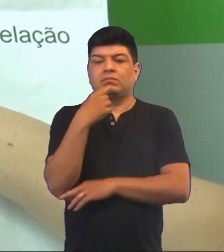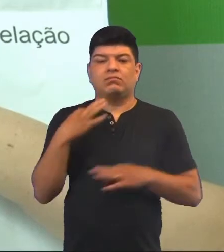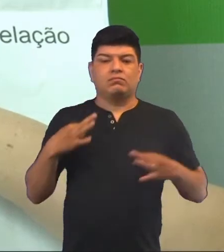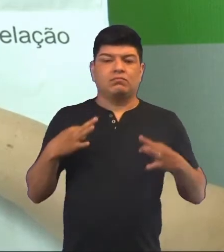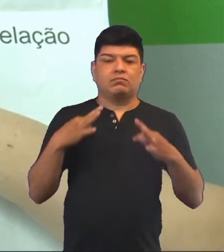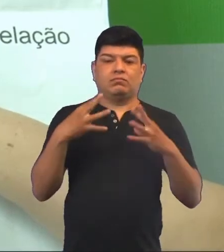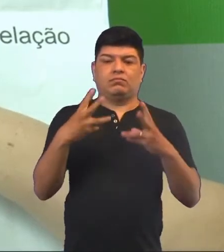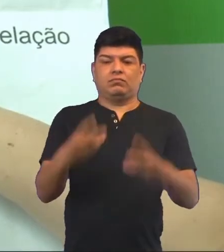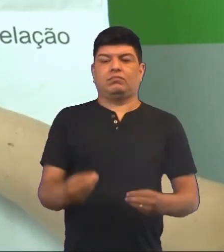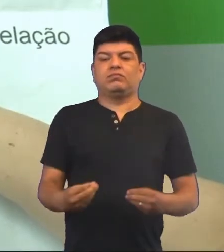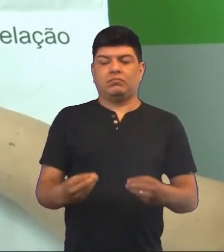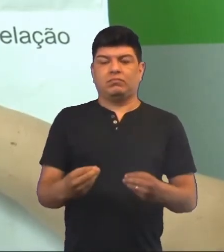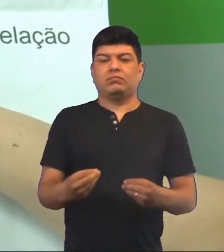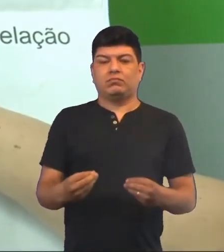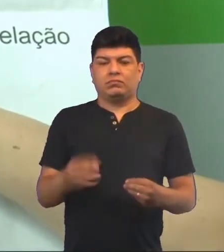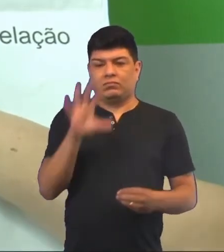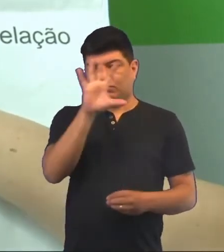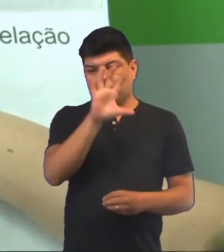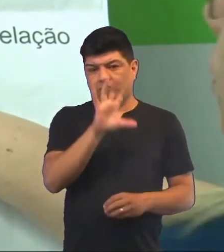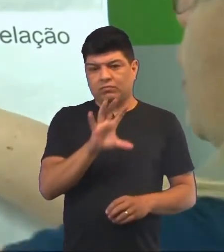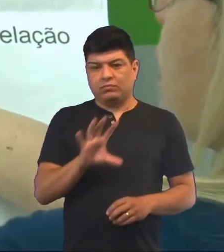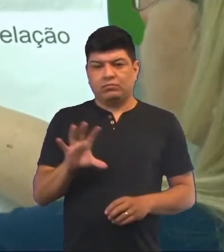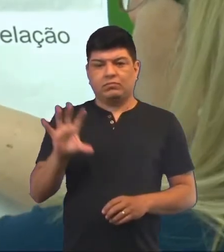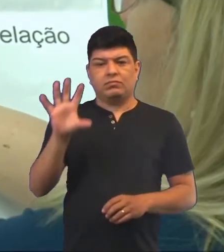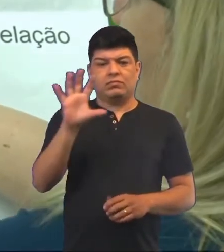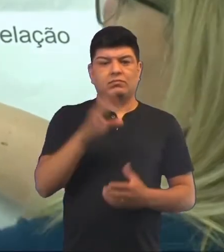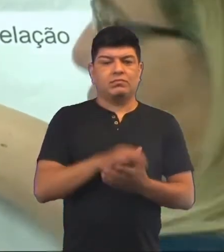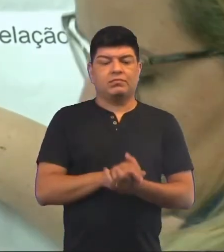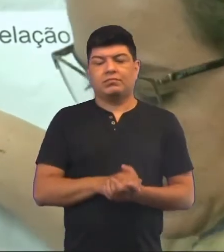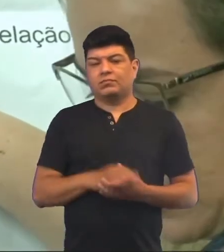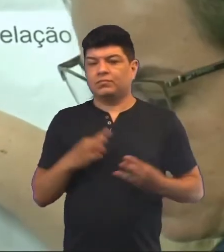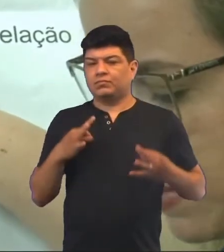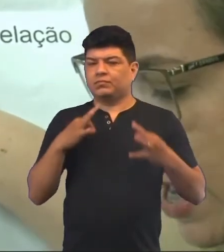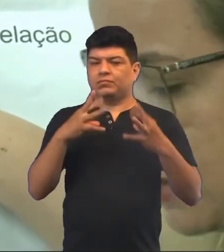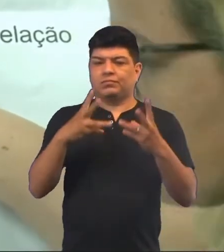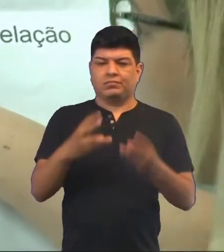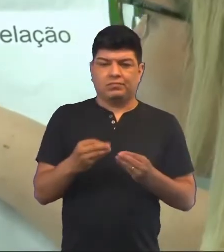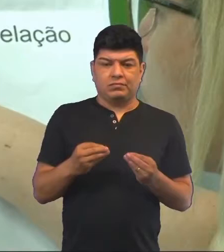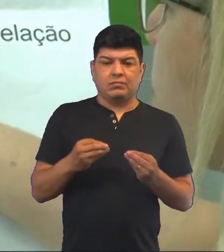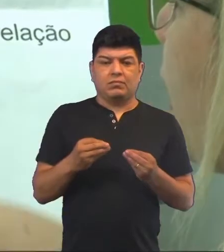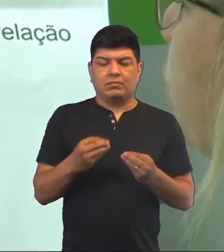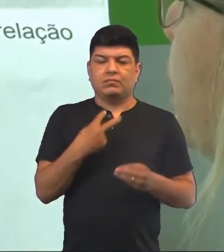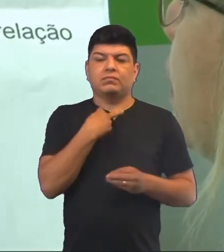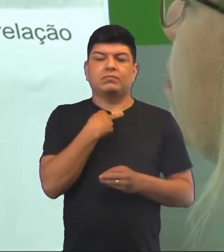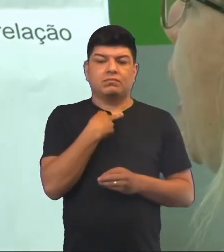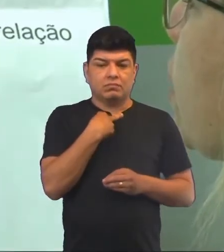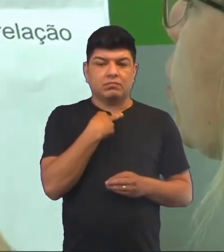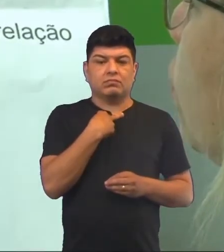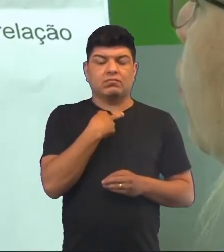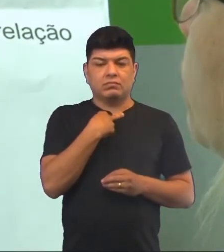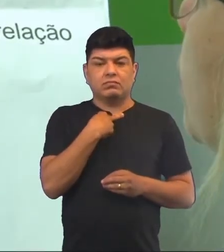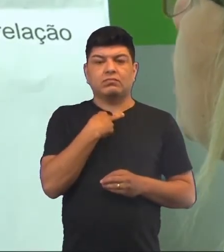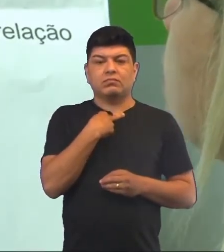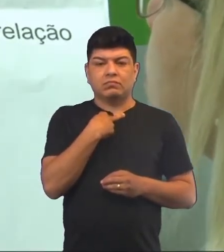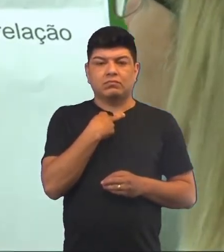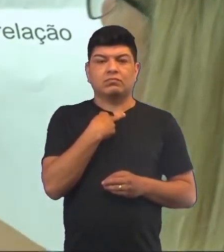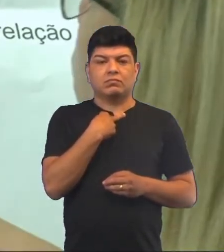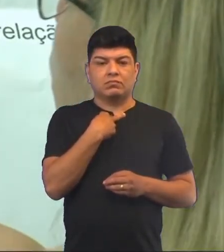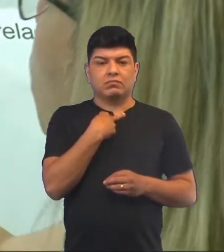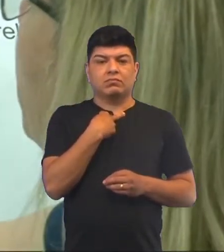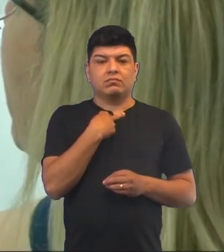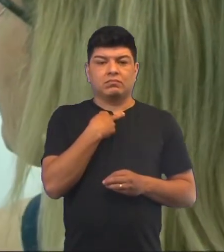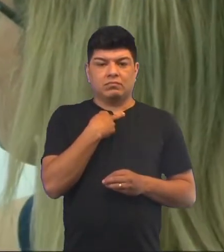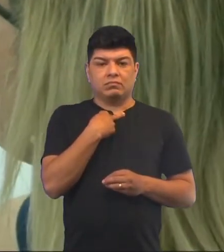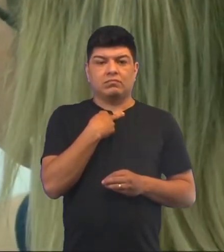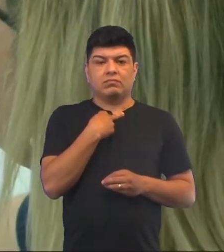todo esse espaço, perceberam? Olha só, todo esse espaço foi ocupado pela imagem, ó. Se